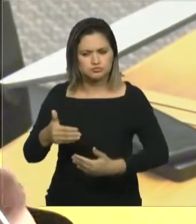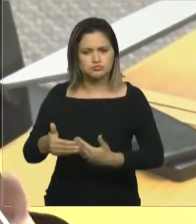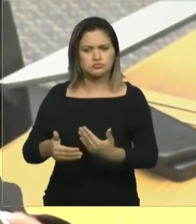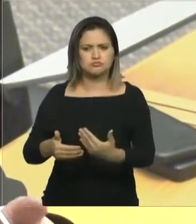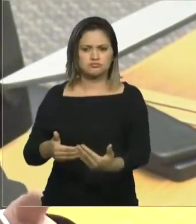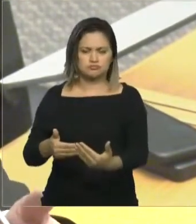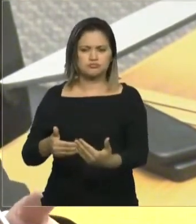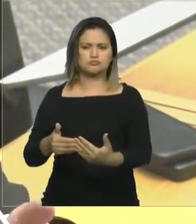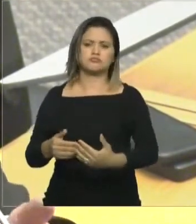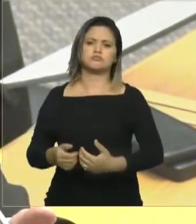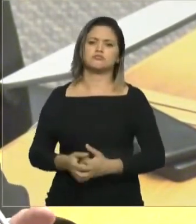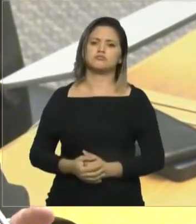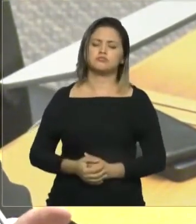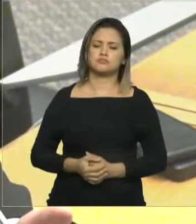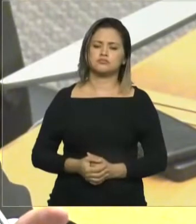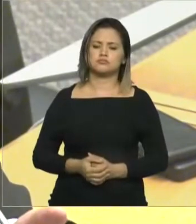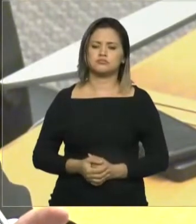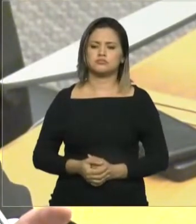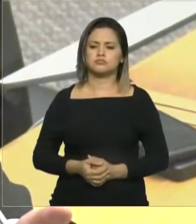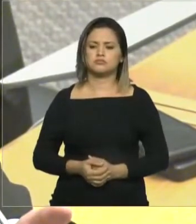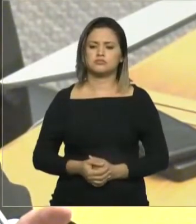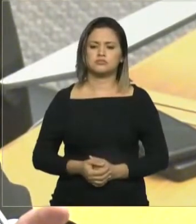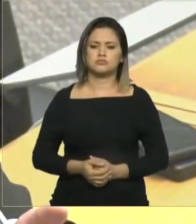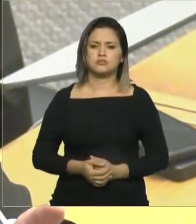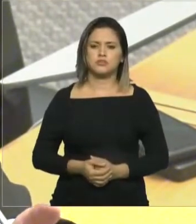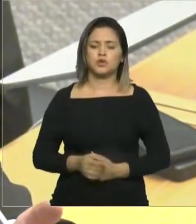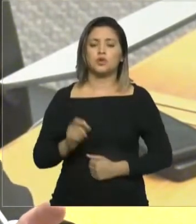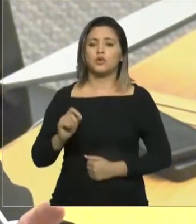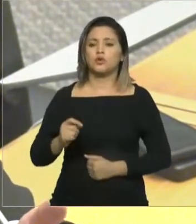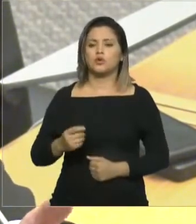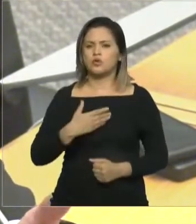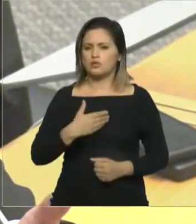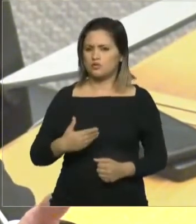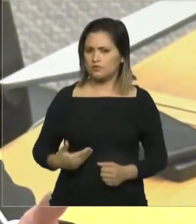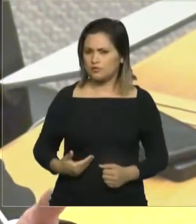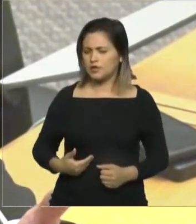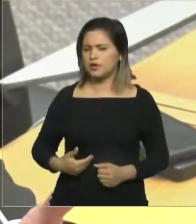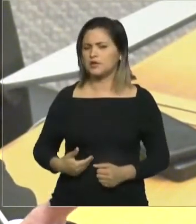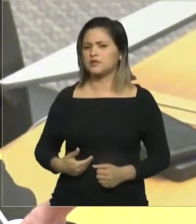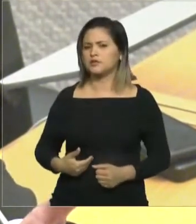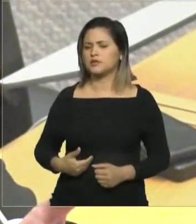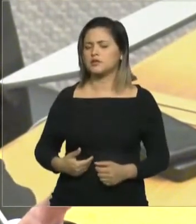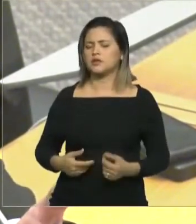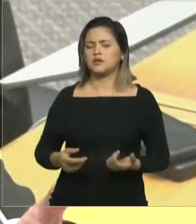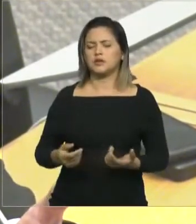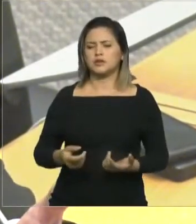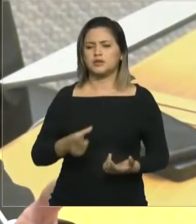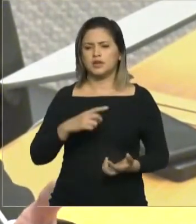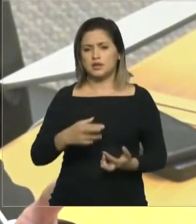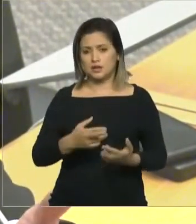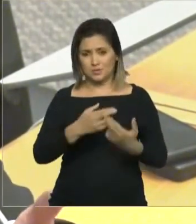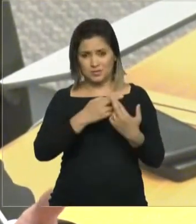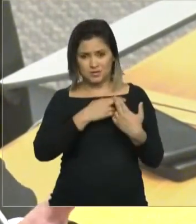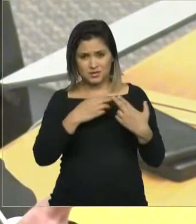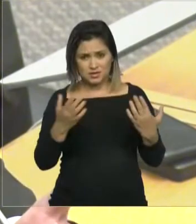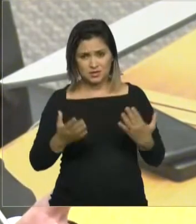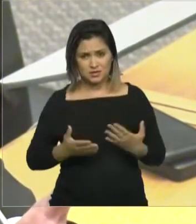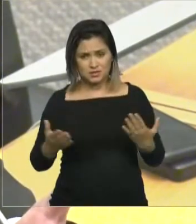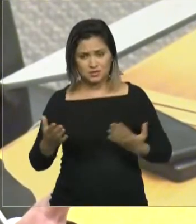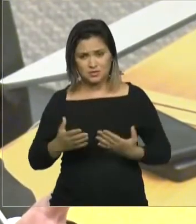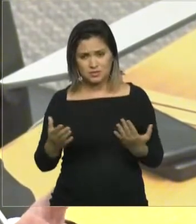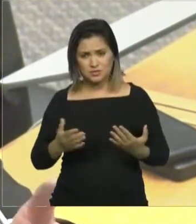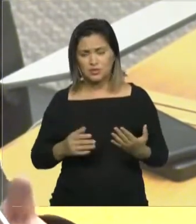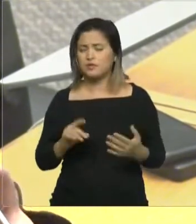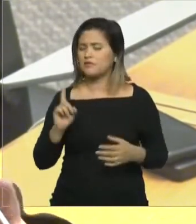Não é pequeno, a conta que o governo do Estado está tendo que levar no médio e longo prazo não é pequena, mas o governador não